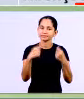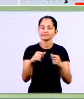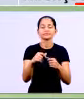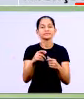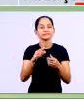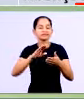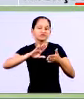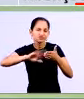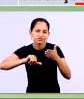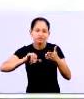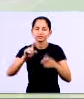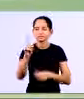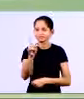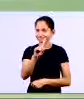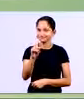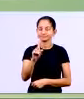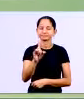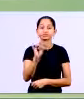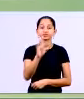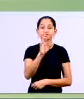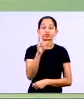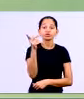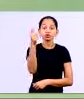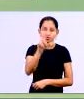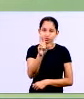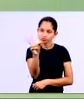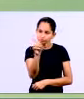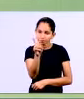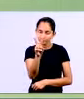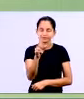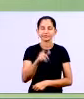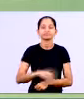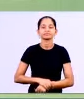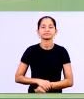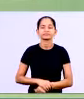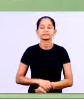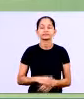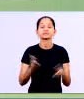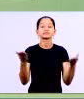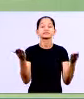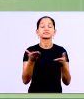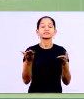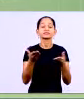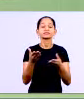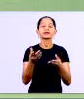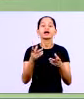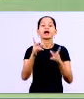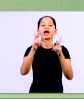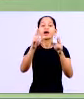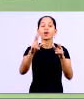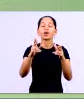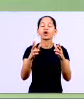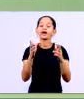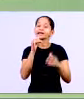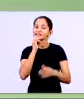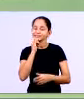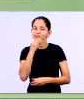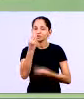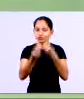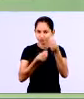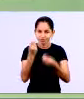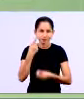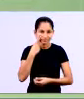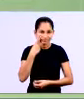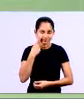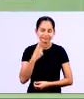caiu o acento aqui não, só nas vogais dobradas. Reforma ortográfica. Isso complica até a vida dos escritores, né? Vamos ver, dar uma